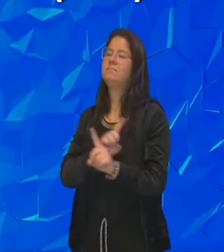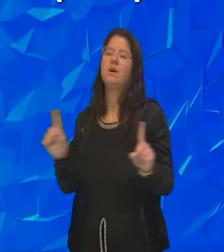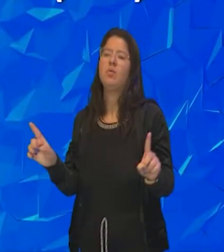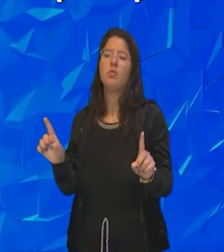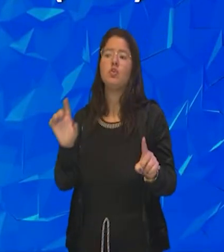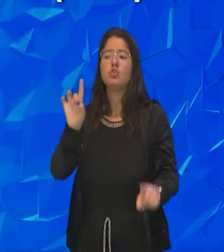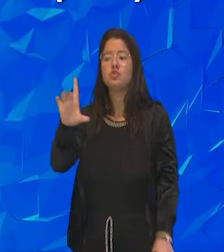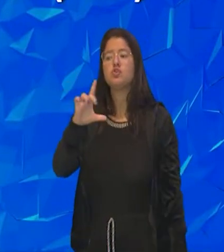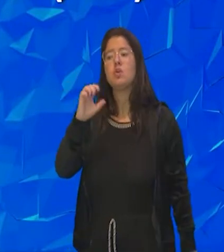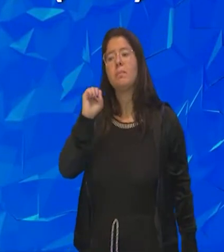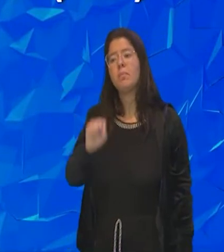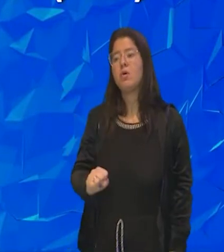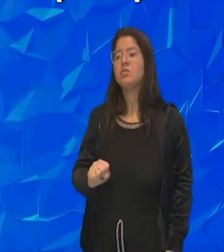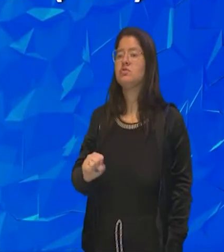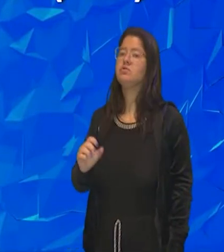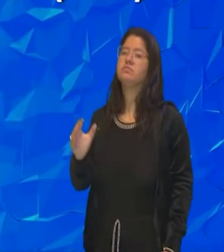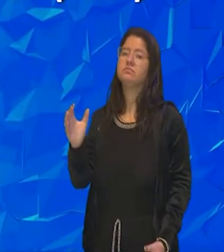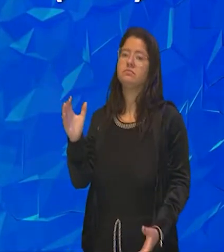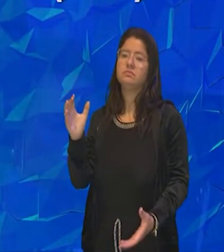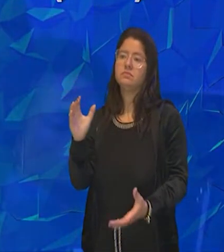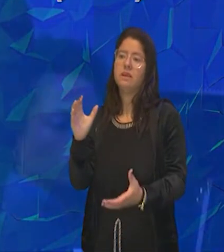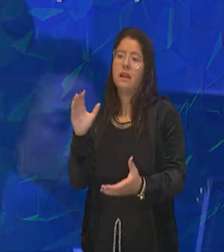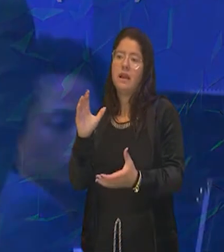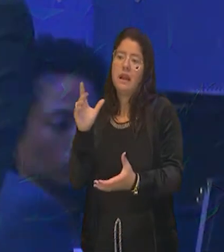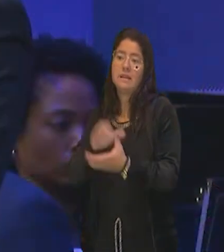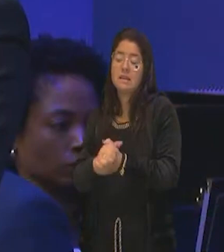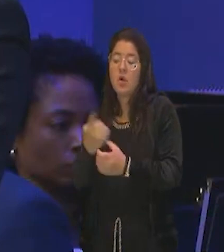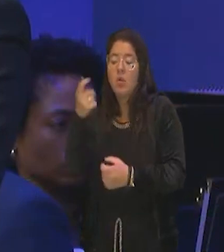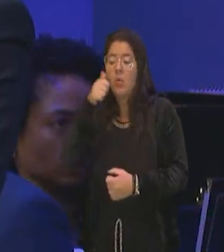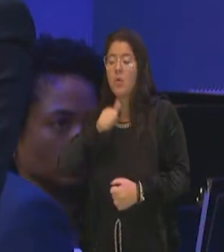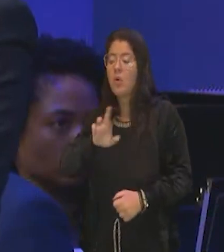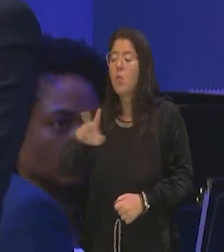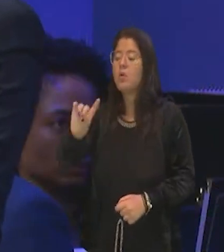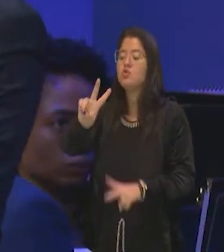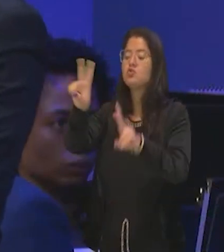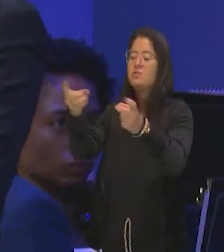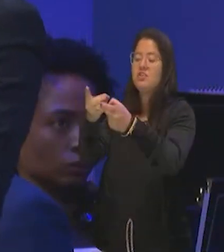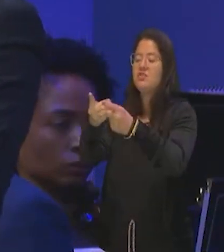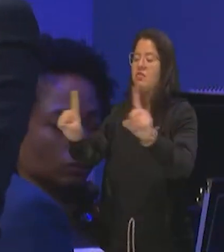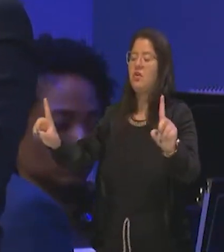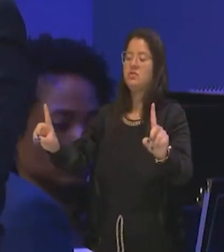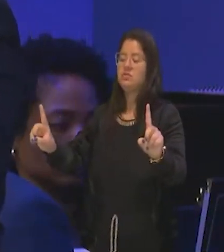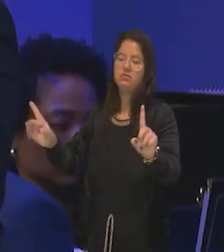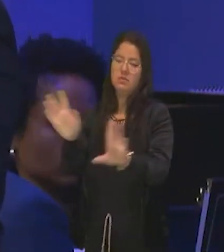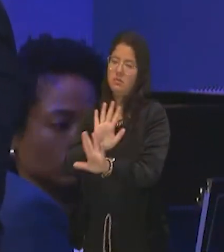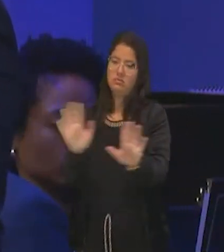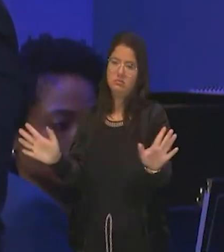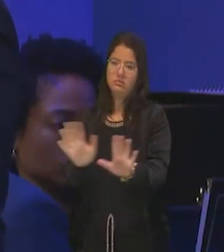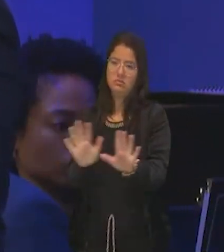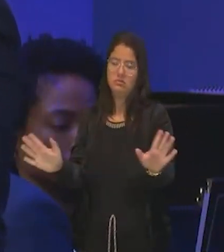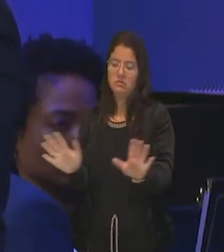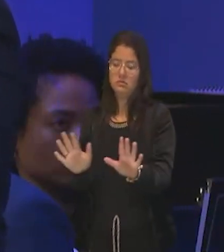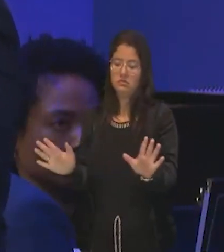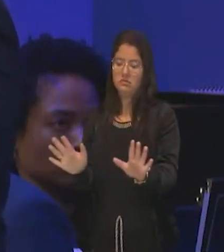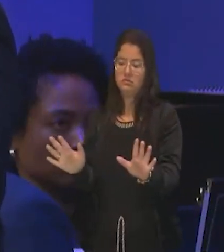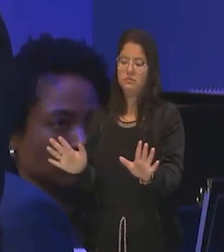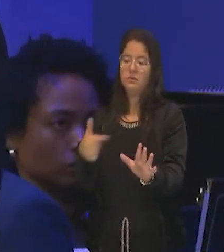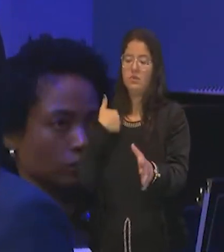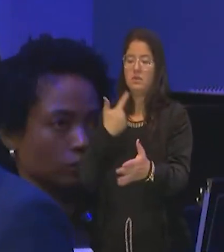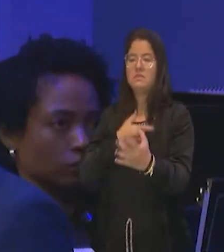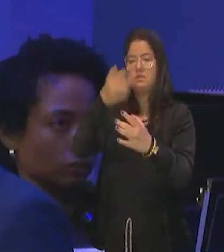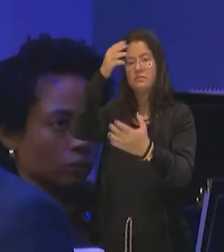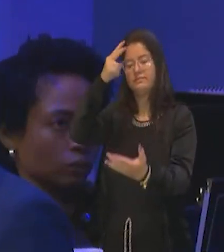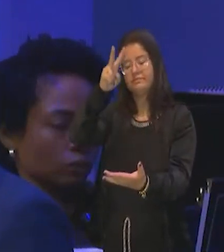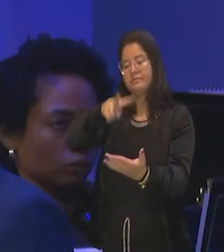pastorado. Eu não quero entrar na questão de divórcio, porque o texto não fala sobre isso. Quando nós fazemos uma exegese desse texto,